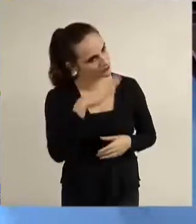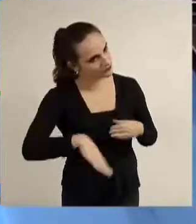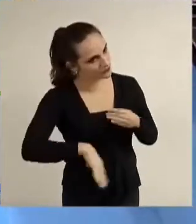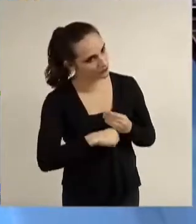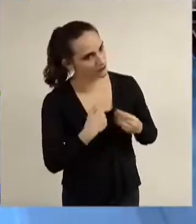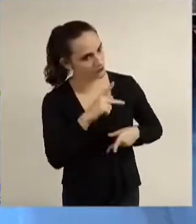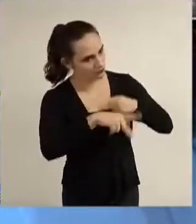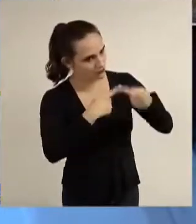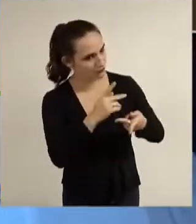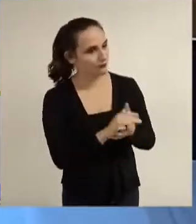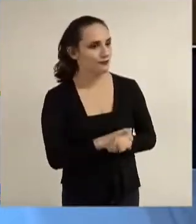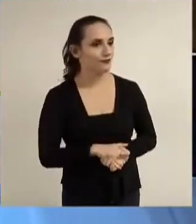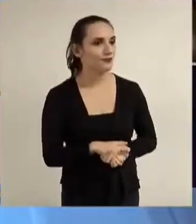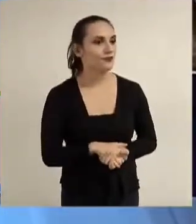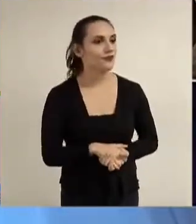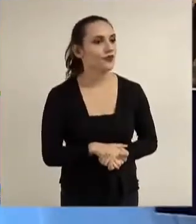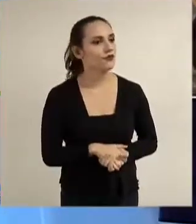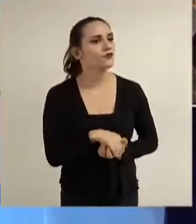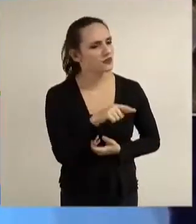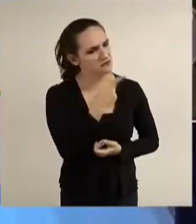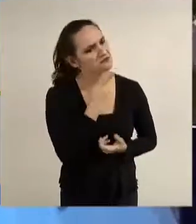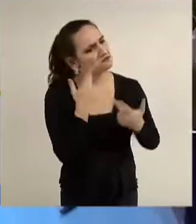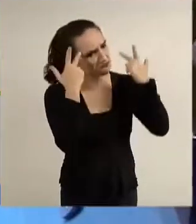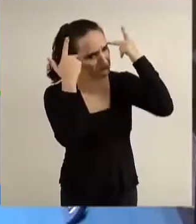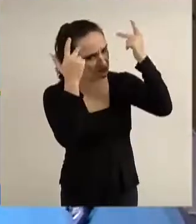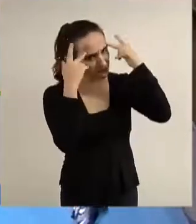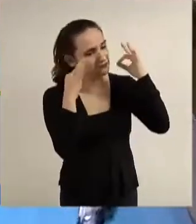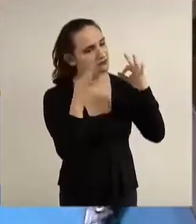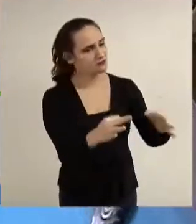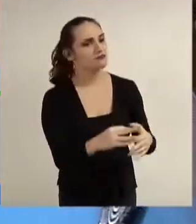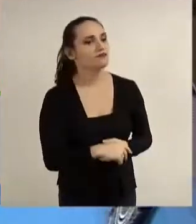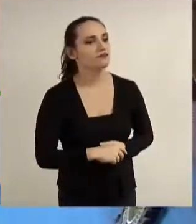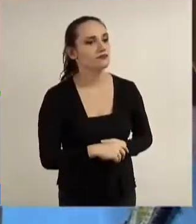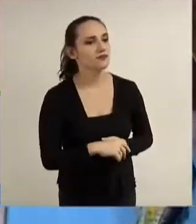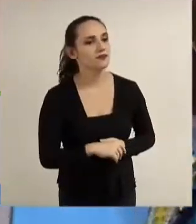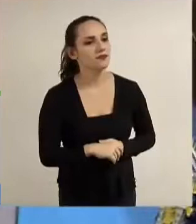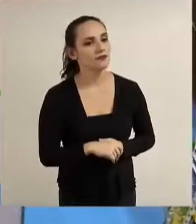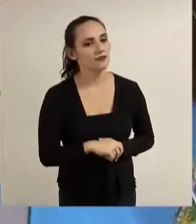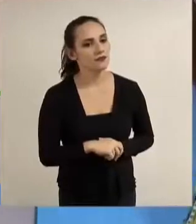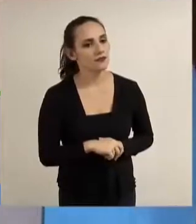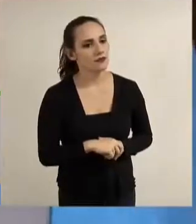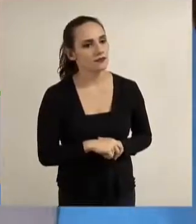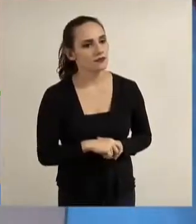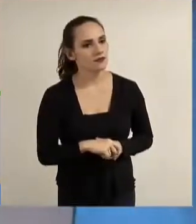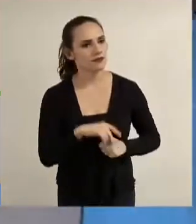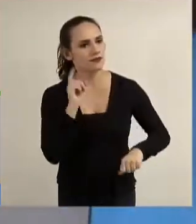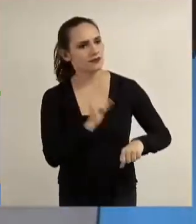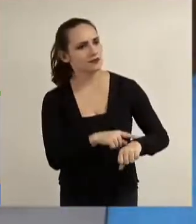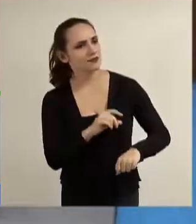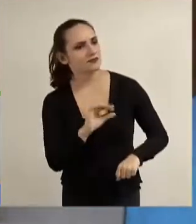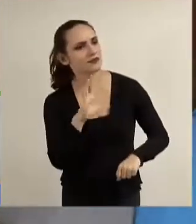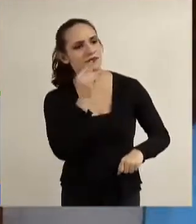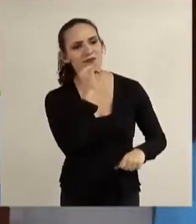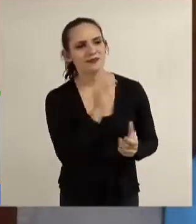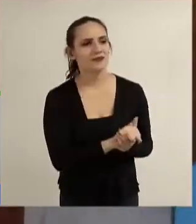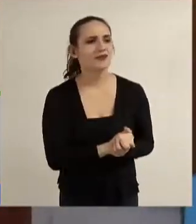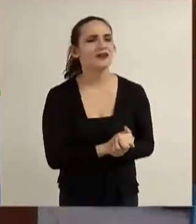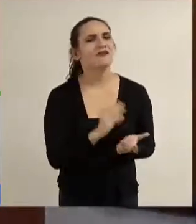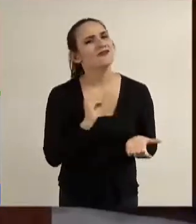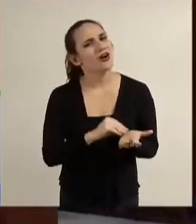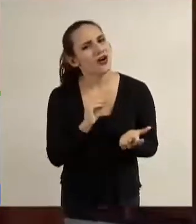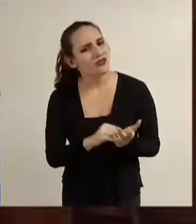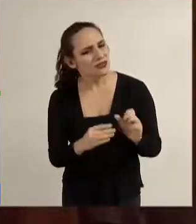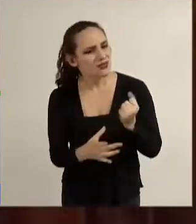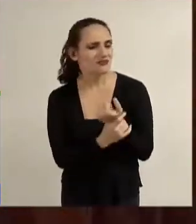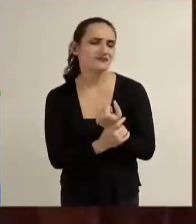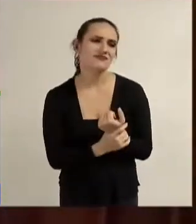íntegra a parte de Vossa Excelência, e Vossa Excelência falou com muita tranquilidade. Quando acontece isso, a pessoa está faltando segurança.